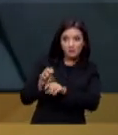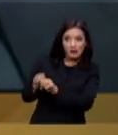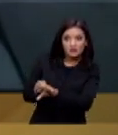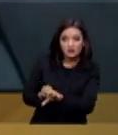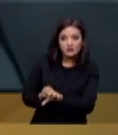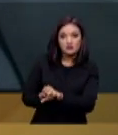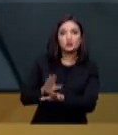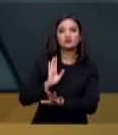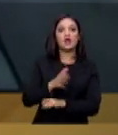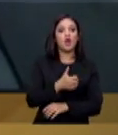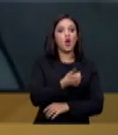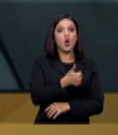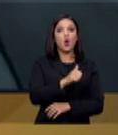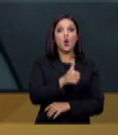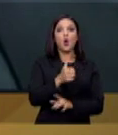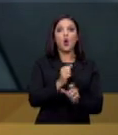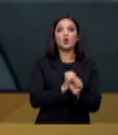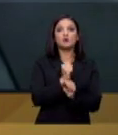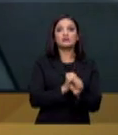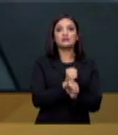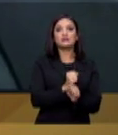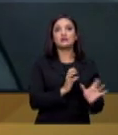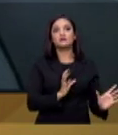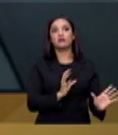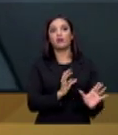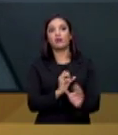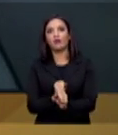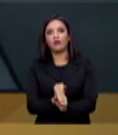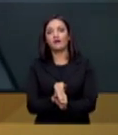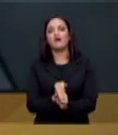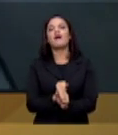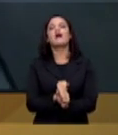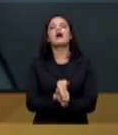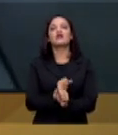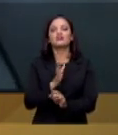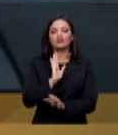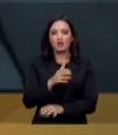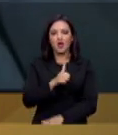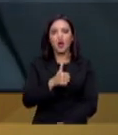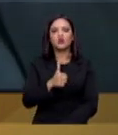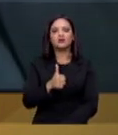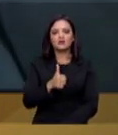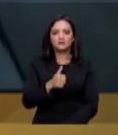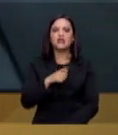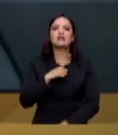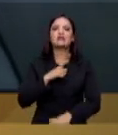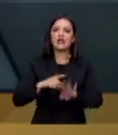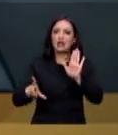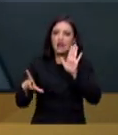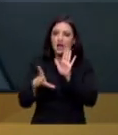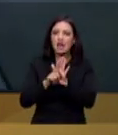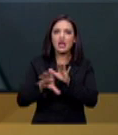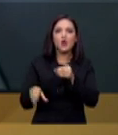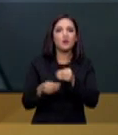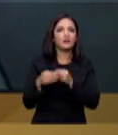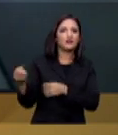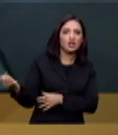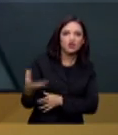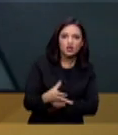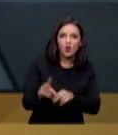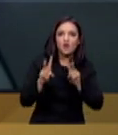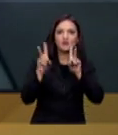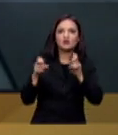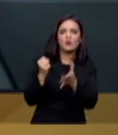anos da primeira lei, da lei de 2010, mesmo sendo feita uma lei complementar nova sobre